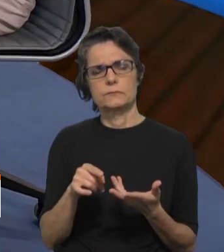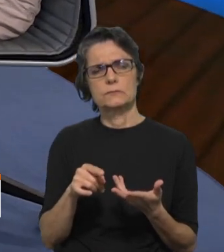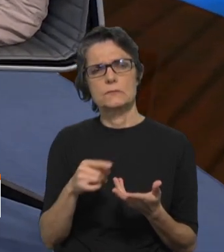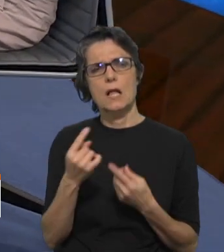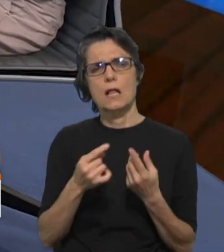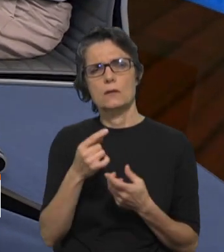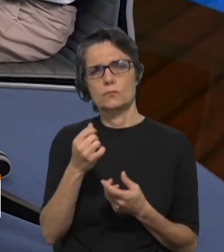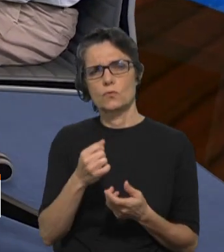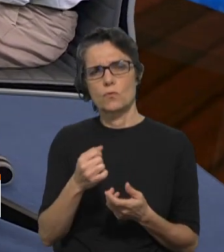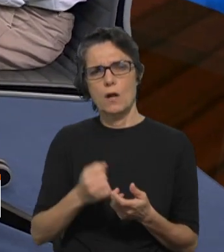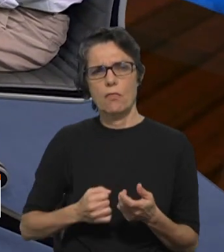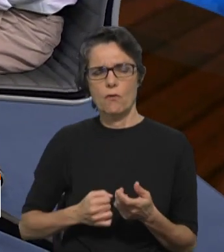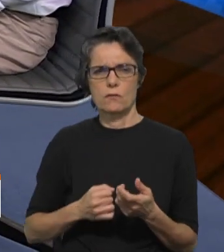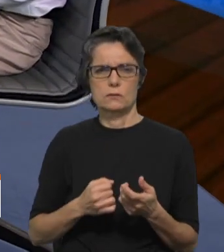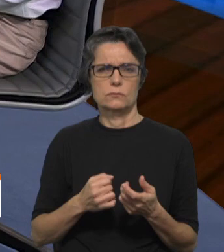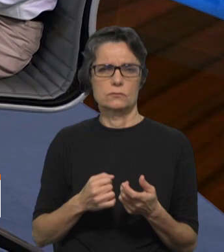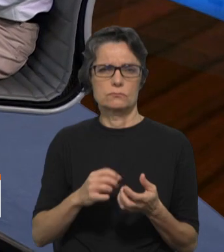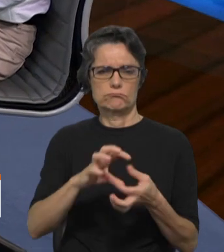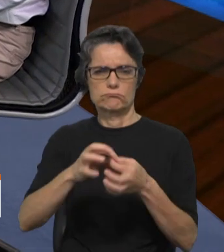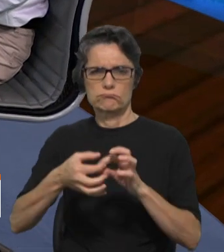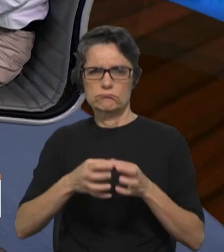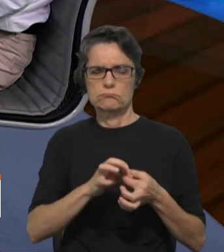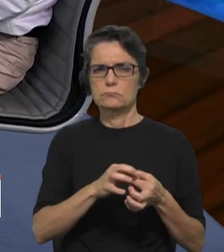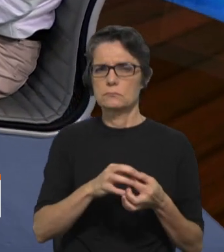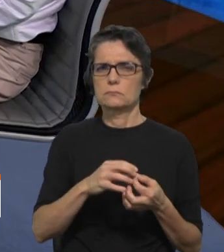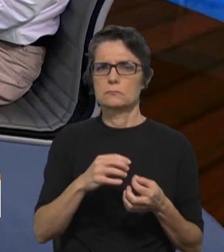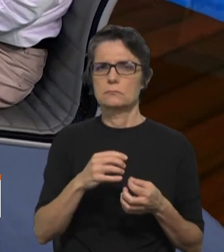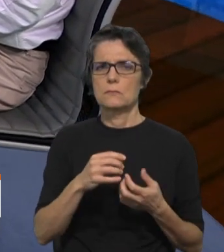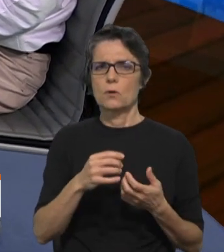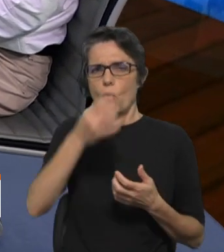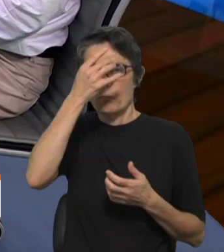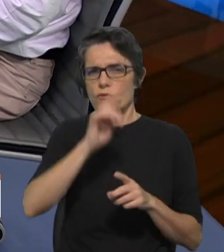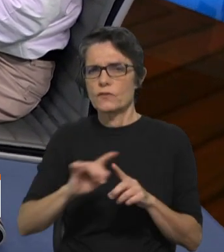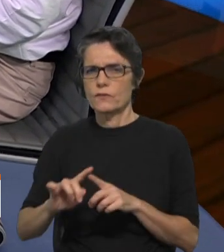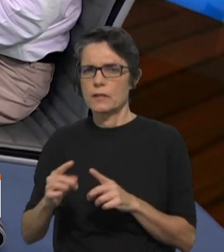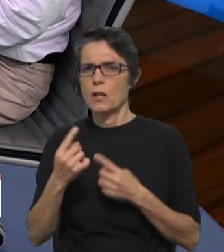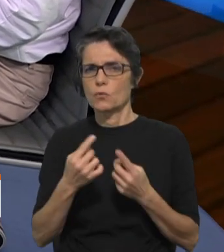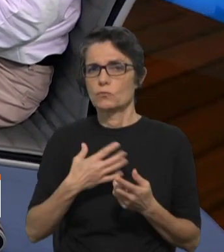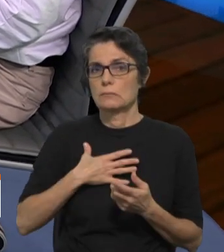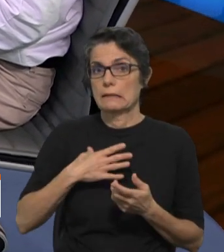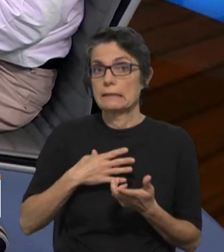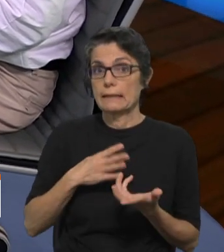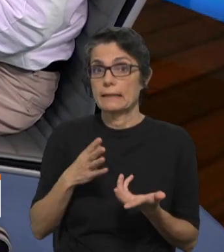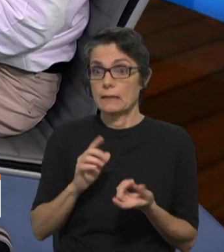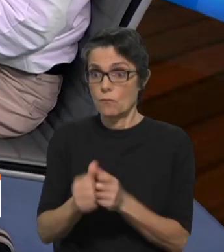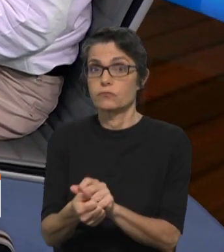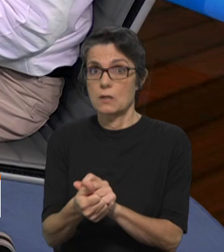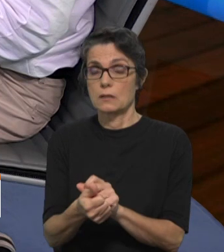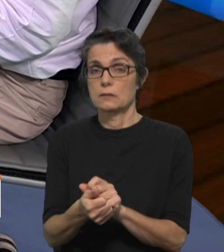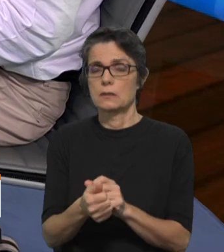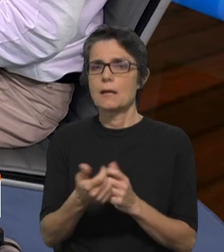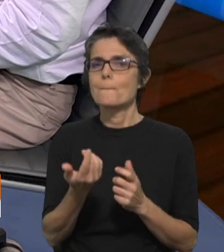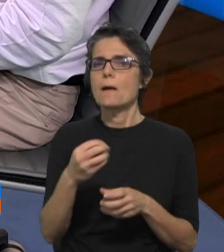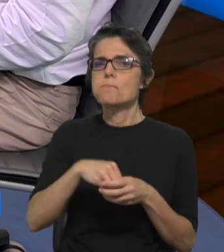católicos. Hoje falam-se dos progressistas, não sei, menos progressistas, mas a verdade é que havia quem desejava essa mudança e havia, nomeadamente entre os